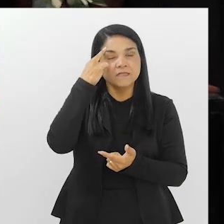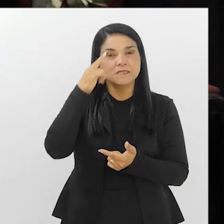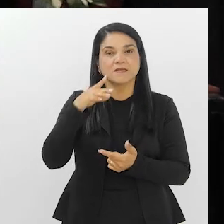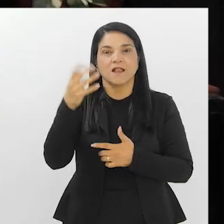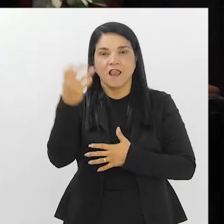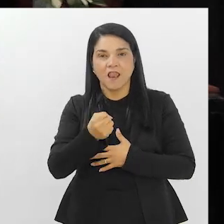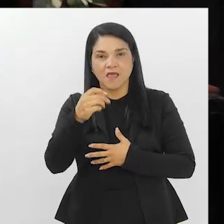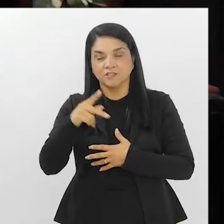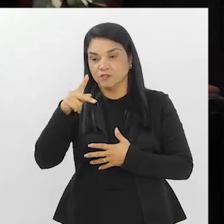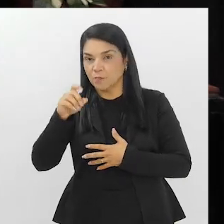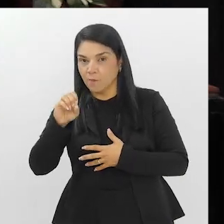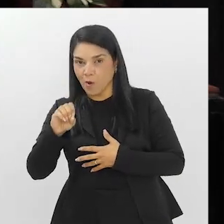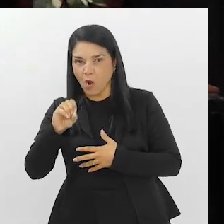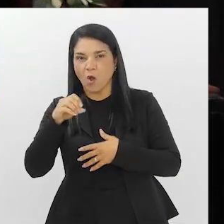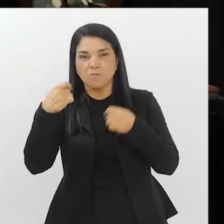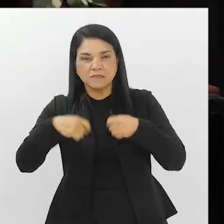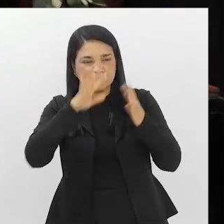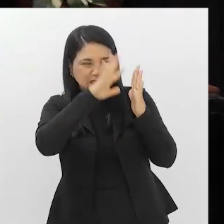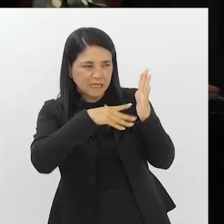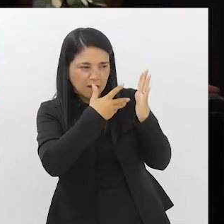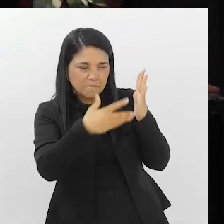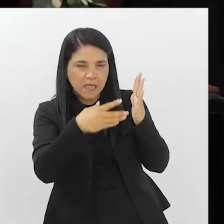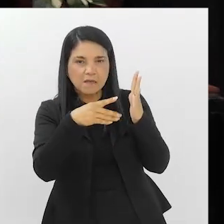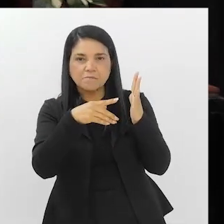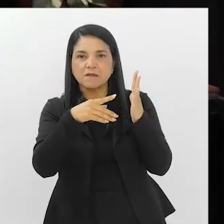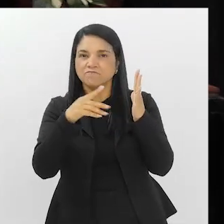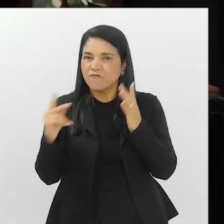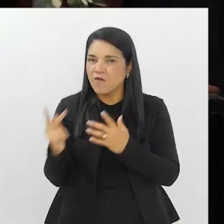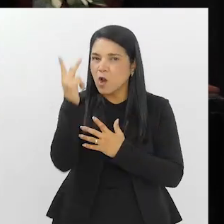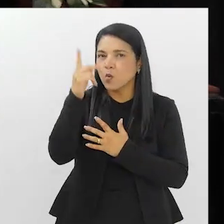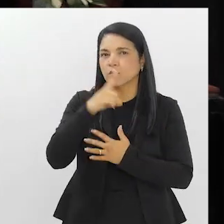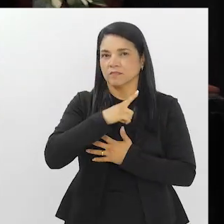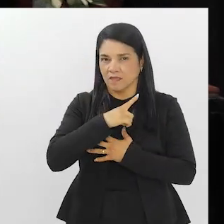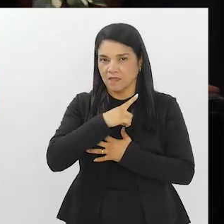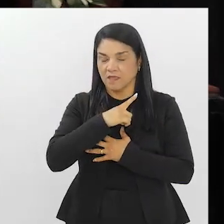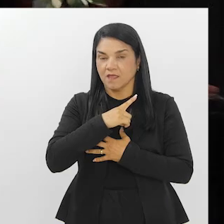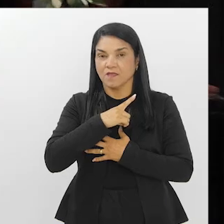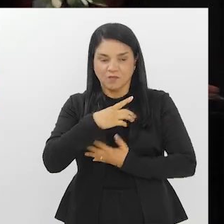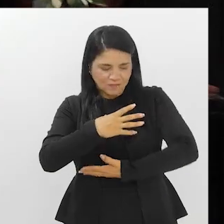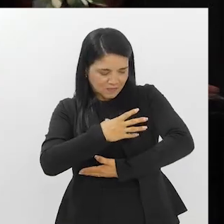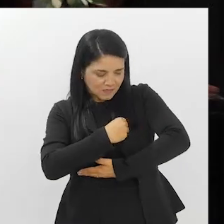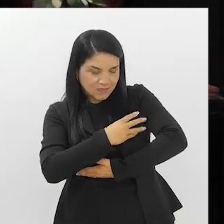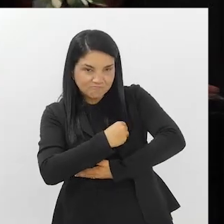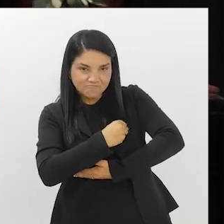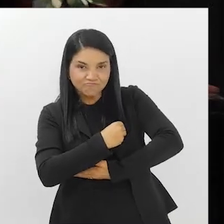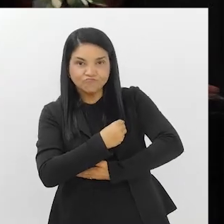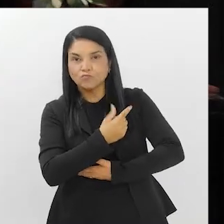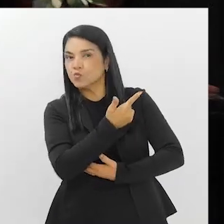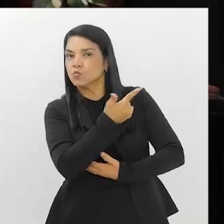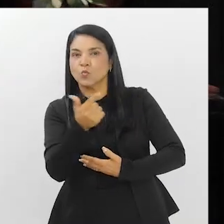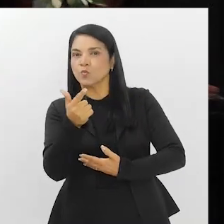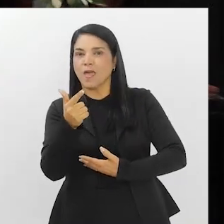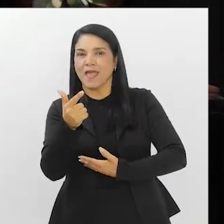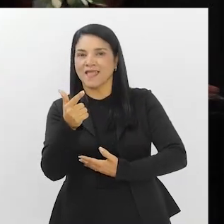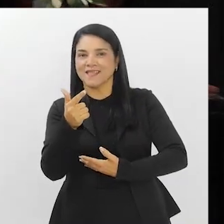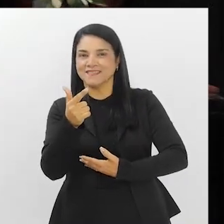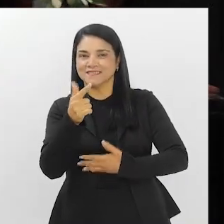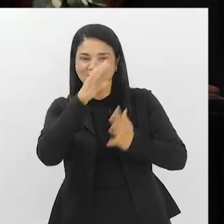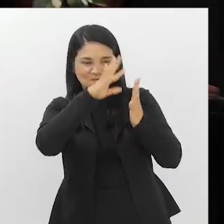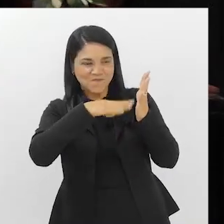pó precisa de rótulos e tabelas para provar o seu valor, o materno vem sem bula, mas com uma